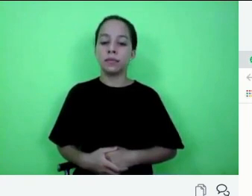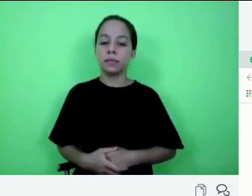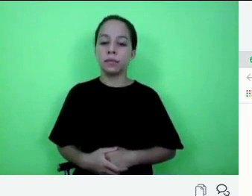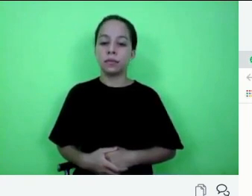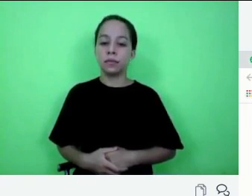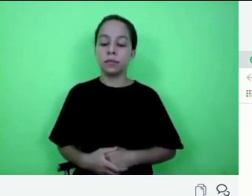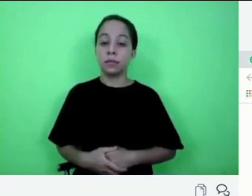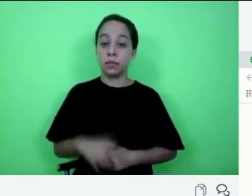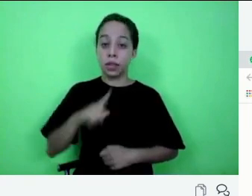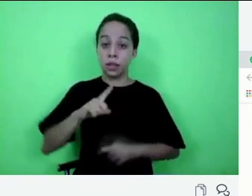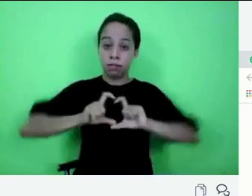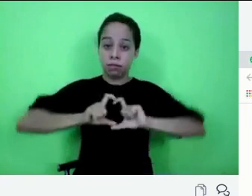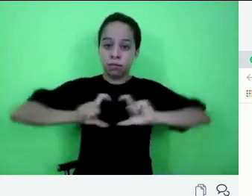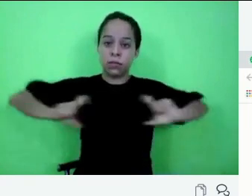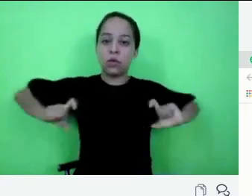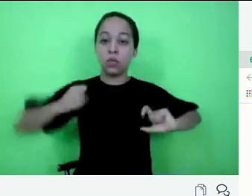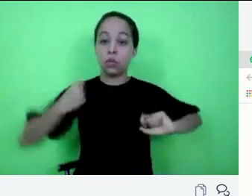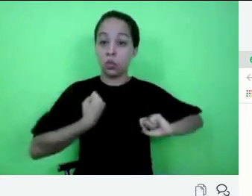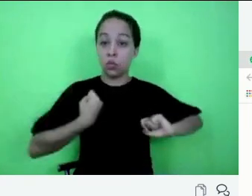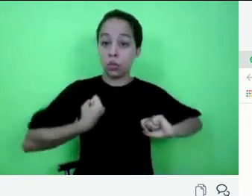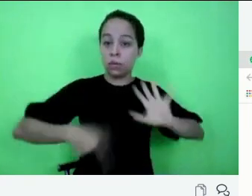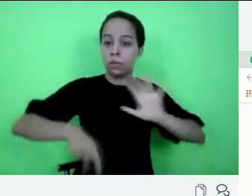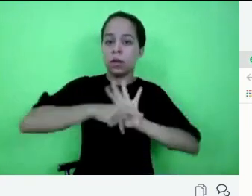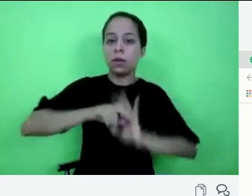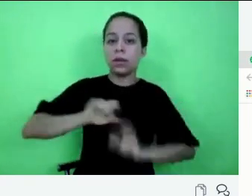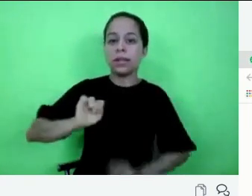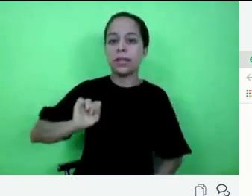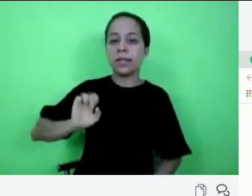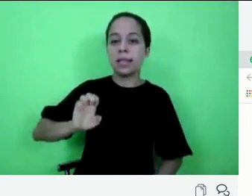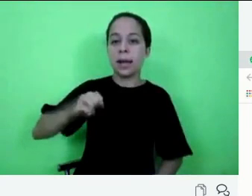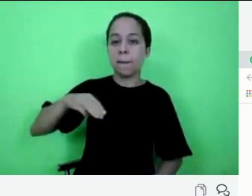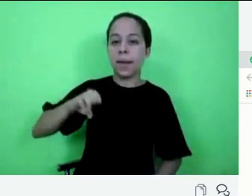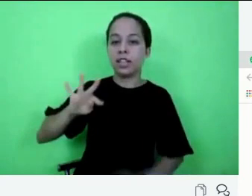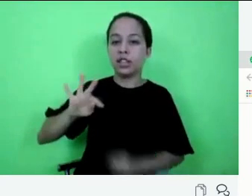E o número da semente utilizada.